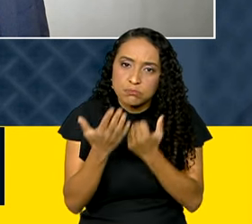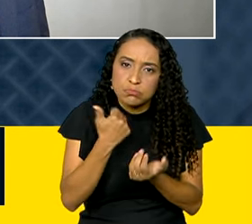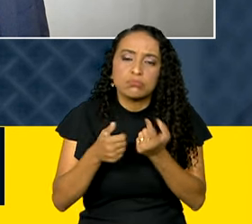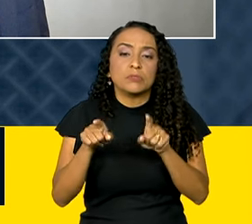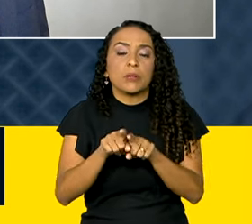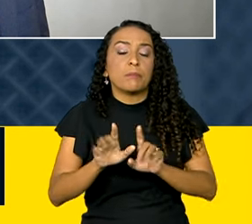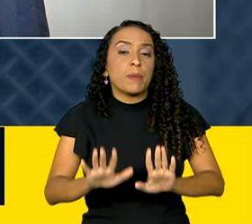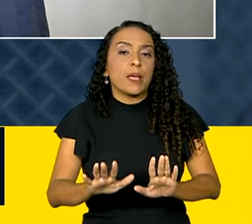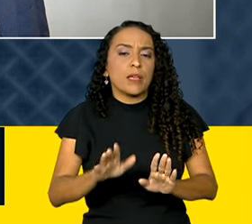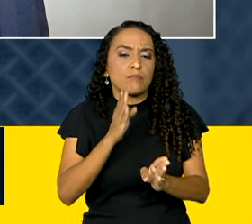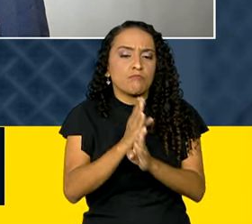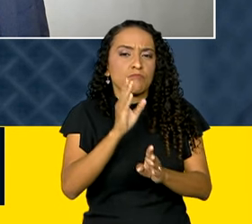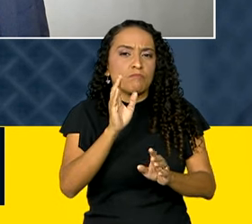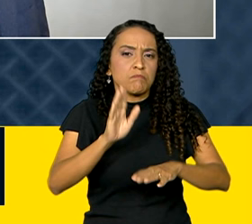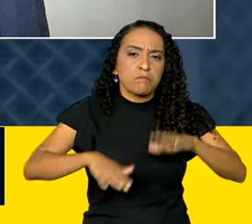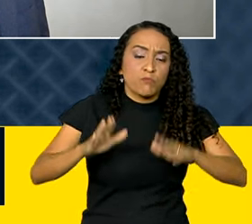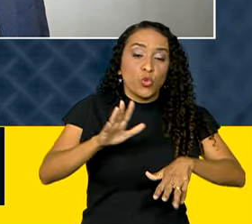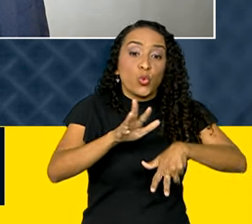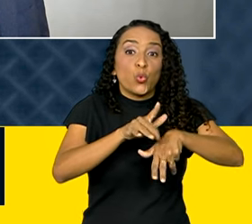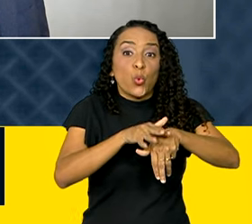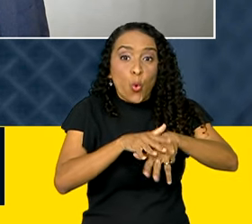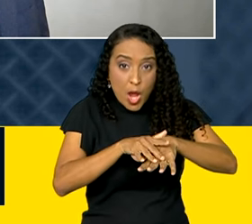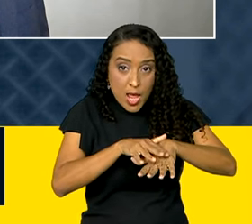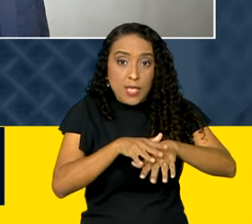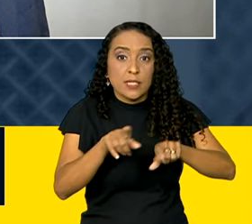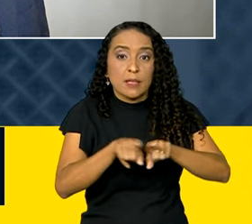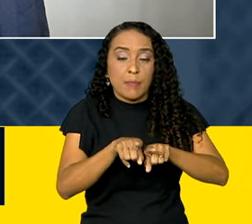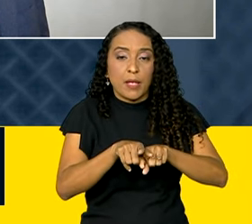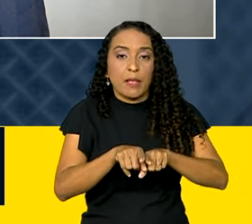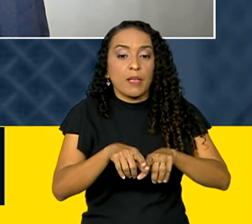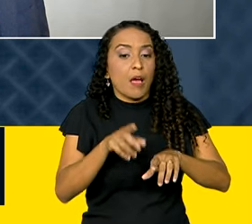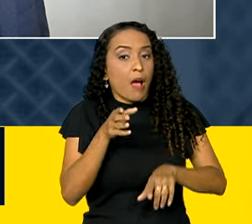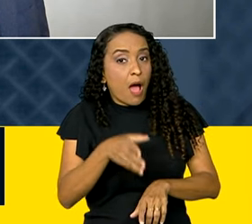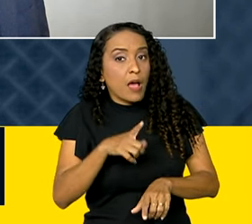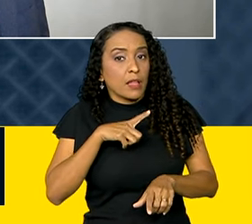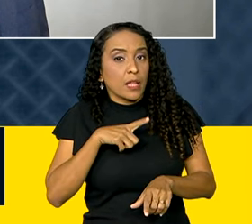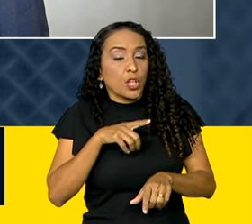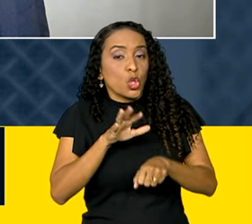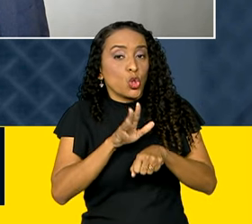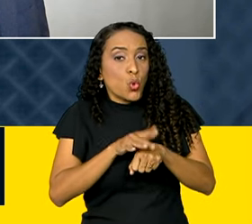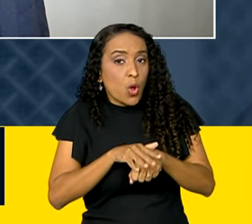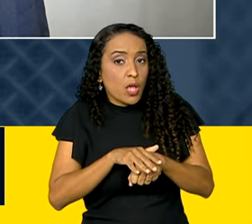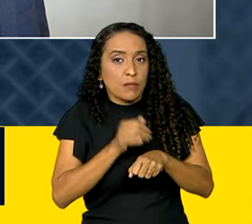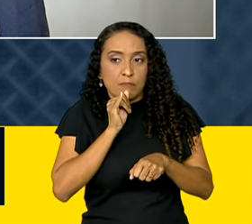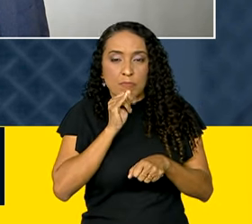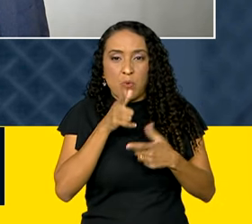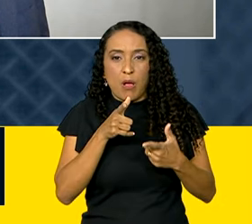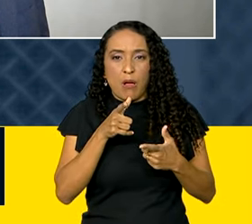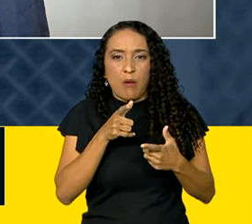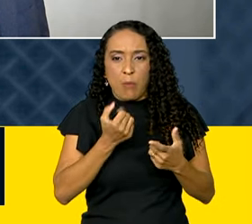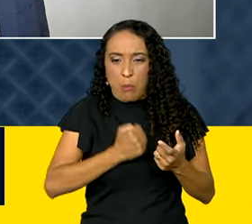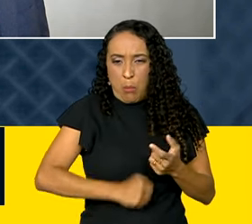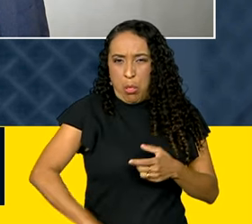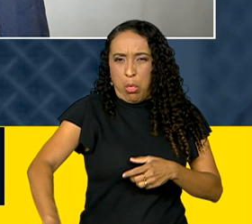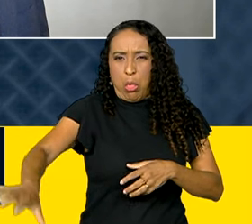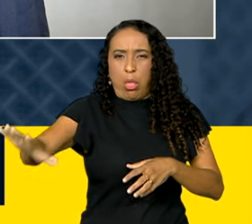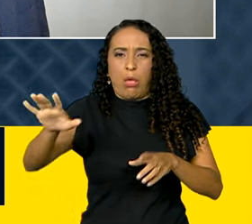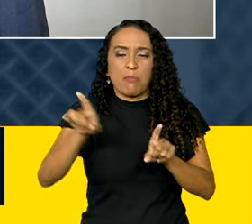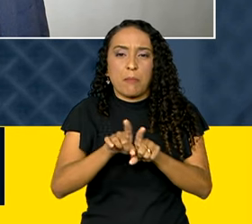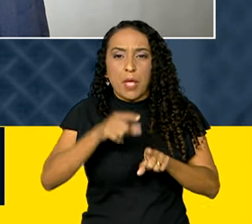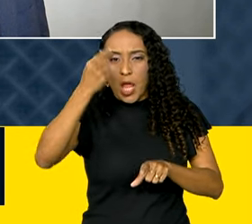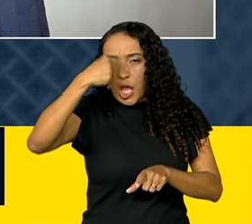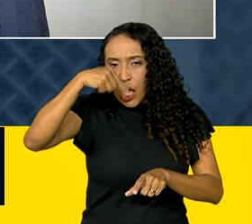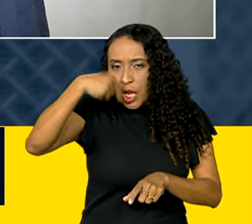também identificação de eventuais doenças. Nesses casos, é possível ter doenças como diarreia, síndrome